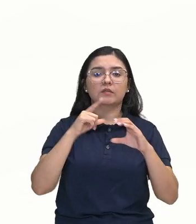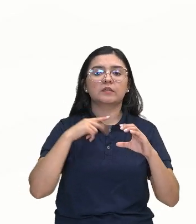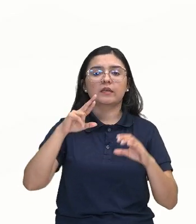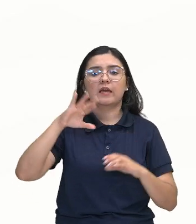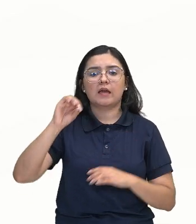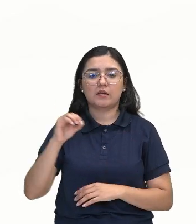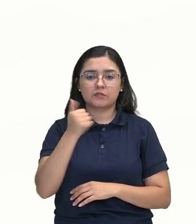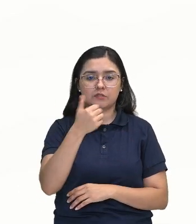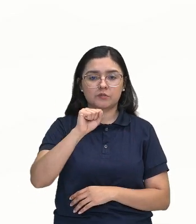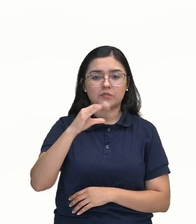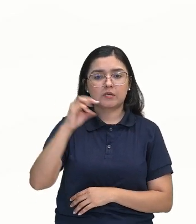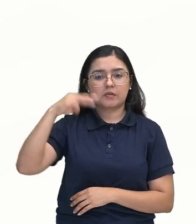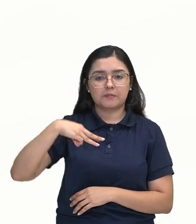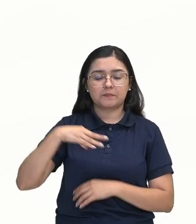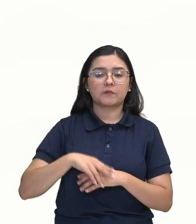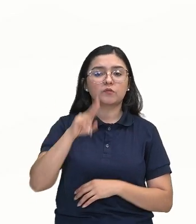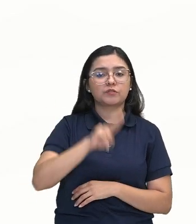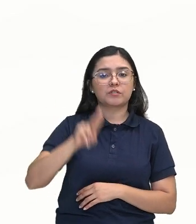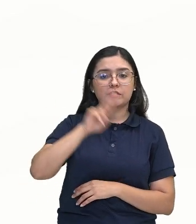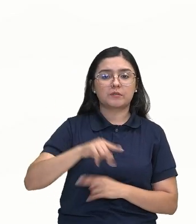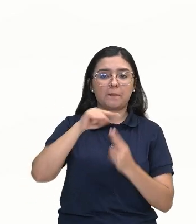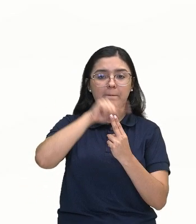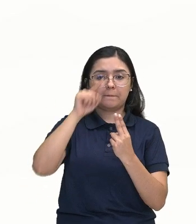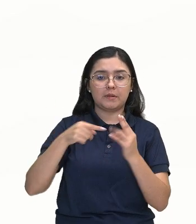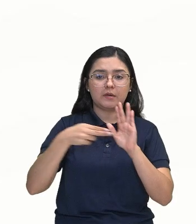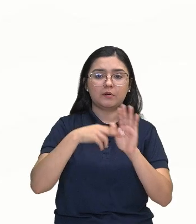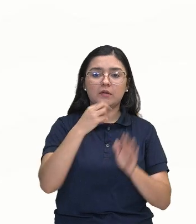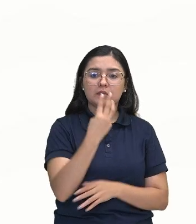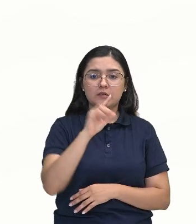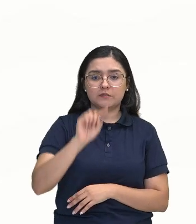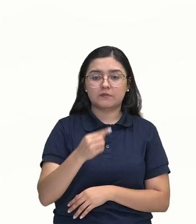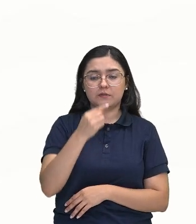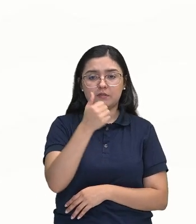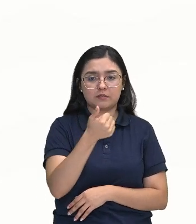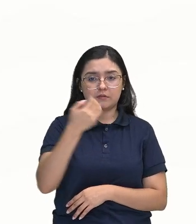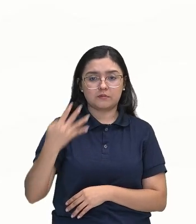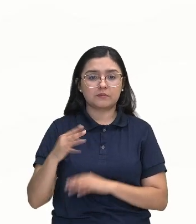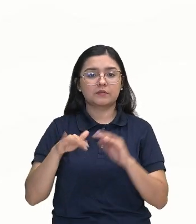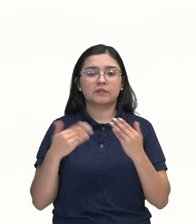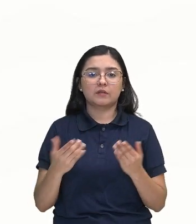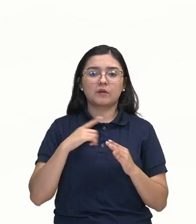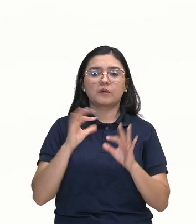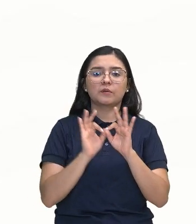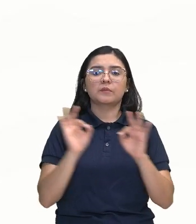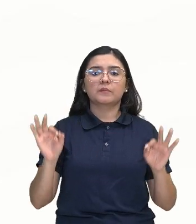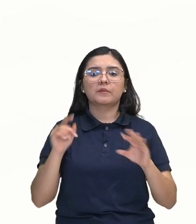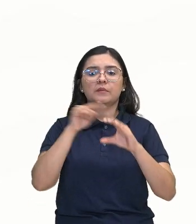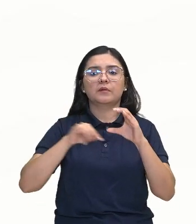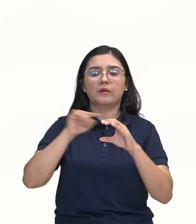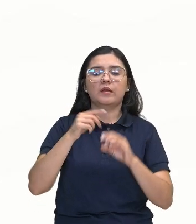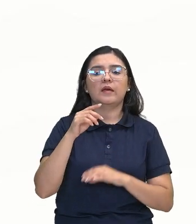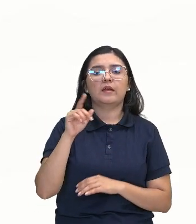medindo 18 centímetros. Utilizando π igual a 3,14, então o comprimento dessa circunferência é